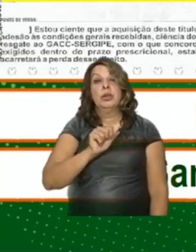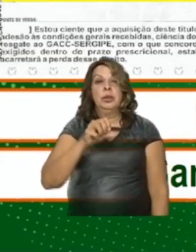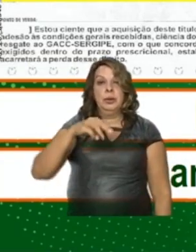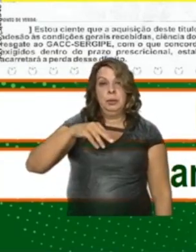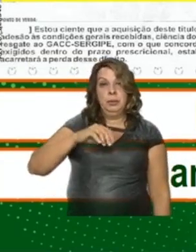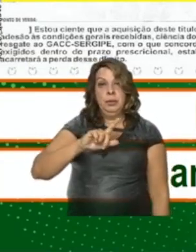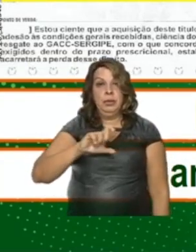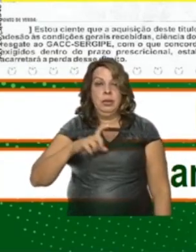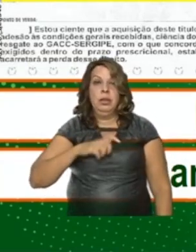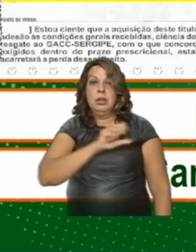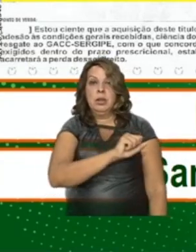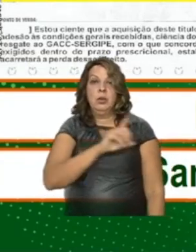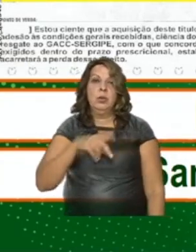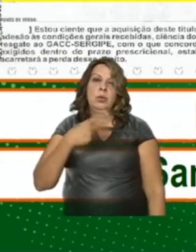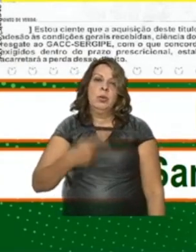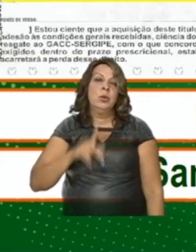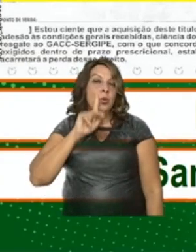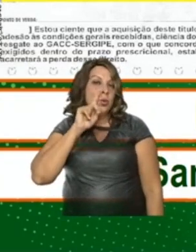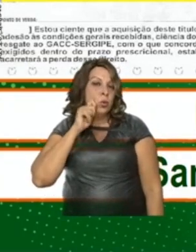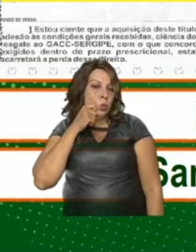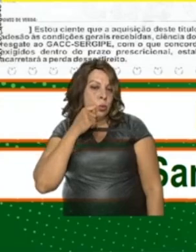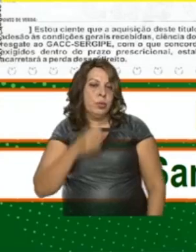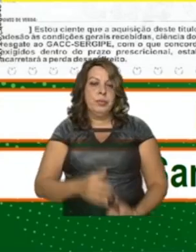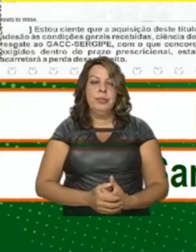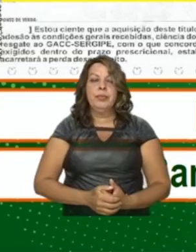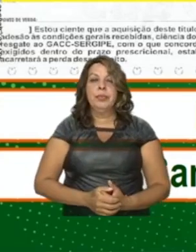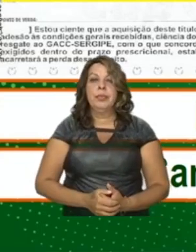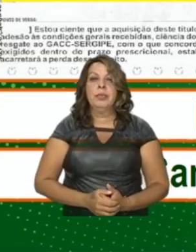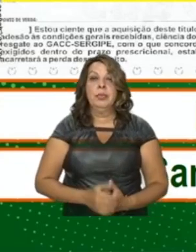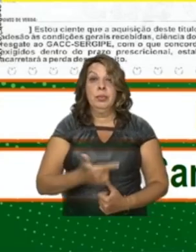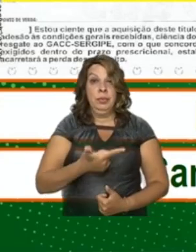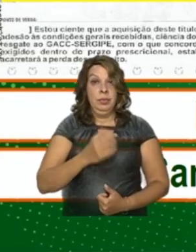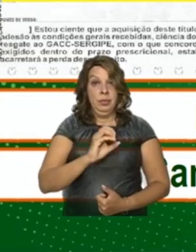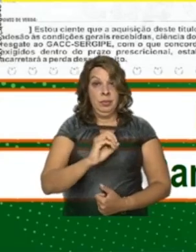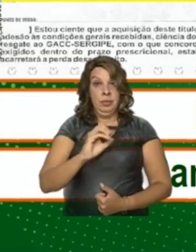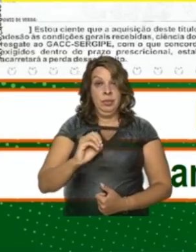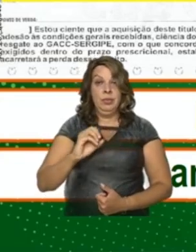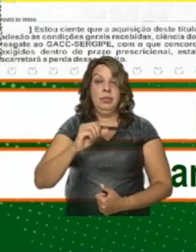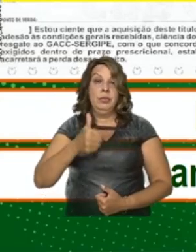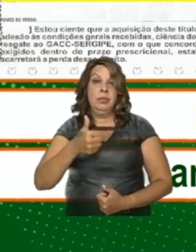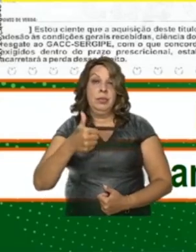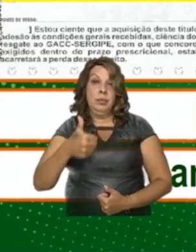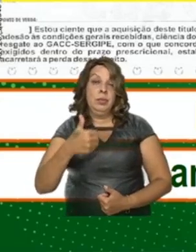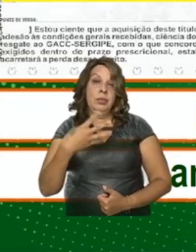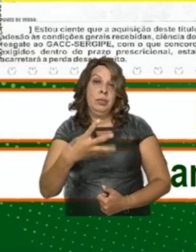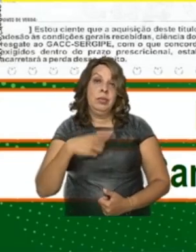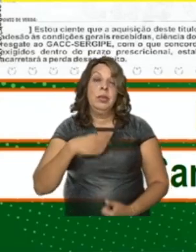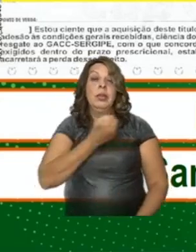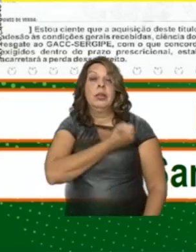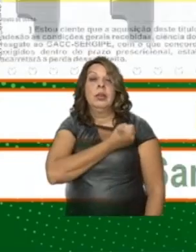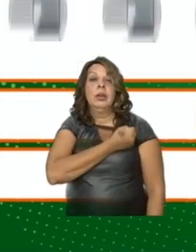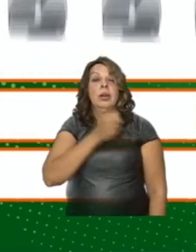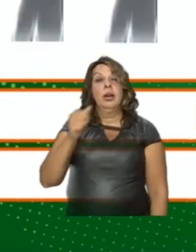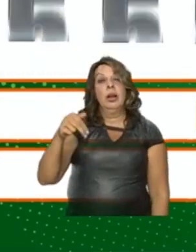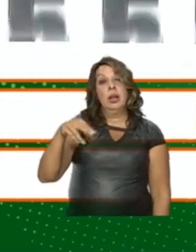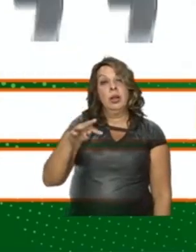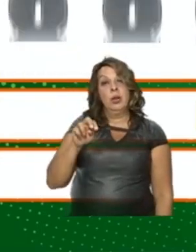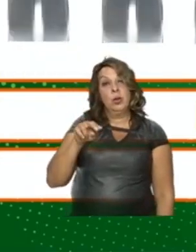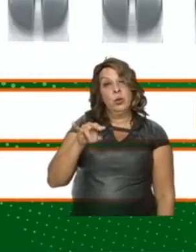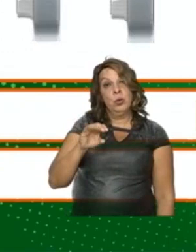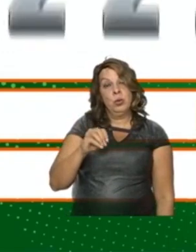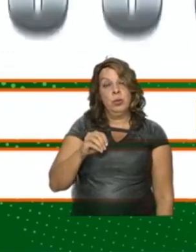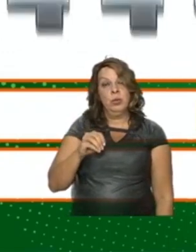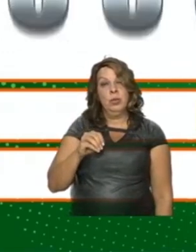da regional Santos Dumont, aqui mesmo em Aracaju, tá? E olha aqui, ó, 200114, esse é o título do Antônio Gonçalves